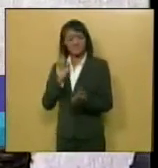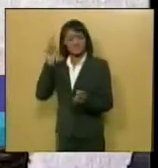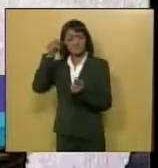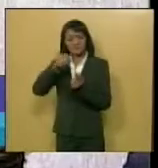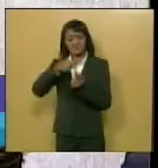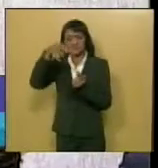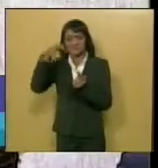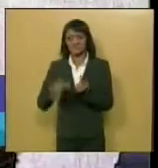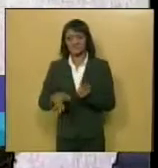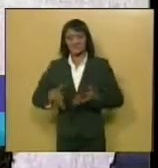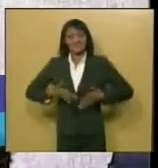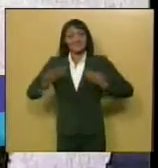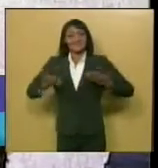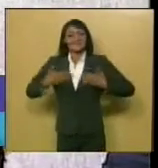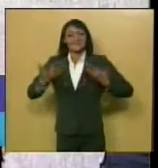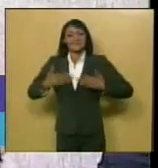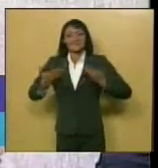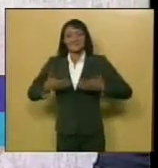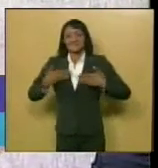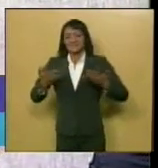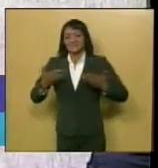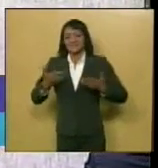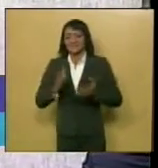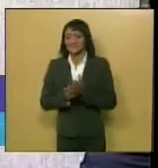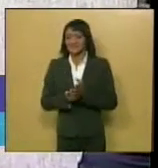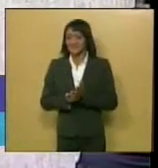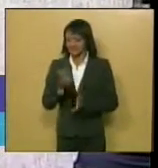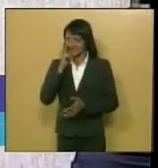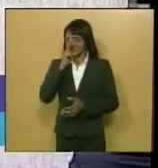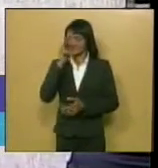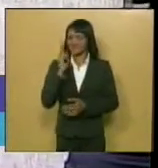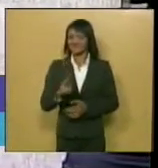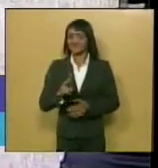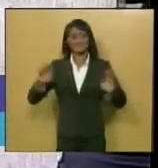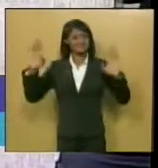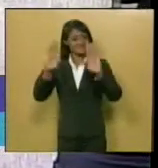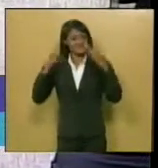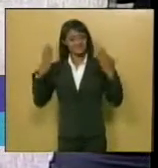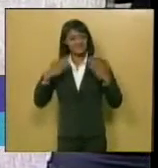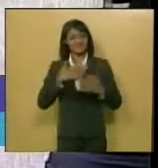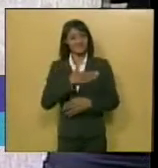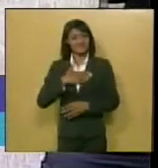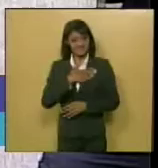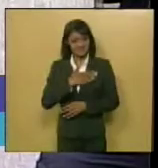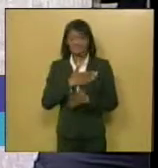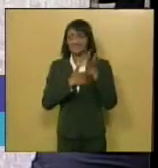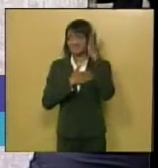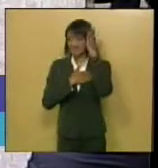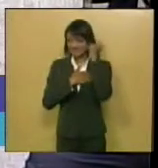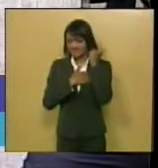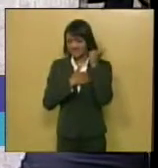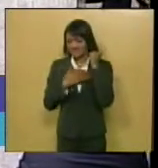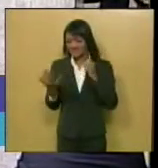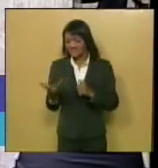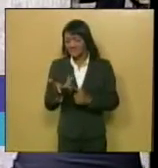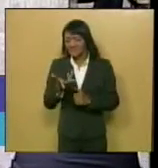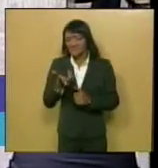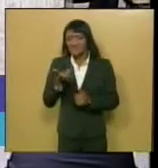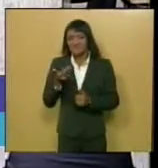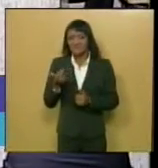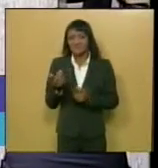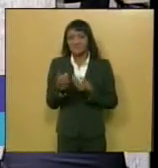determinado, alegre, expansivo, festeiro, sabia cativar e conquistar